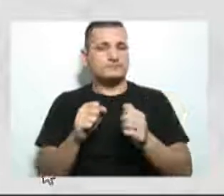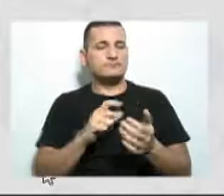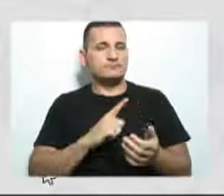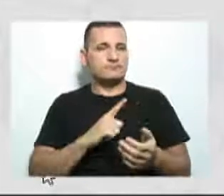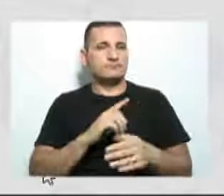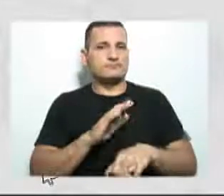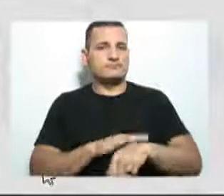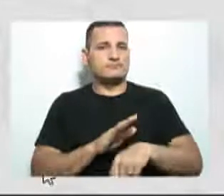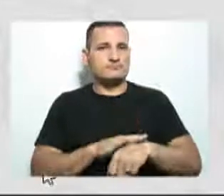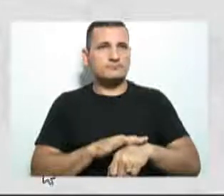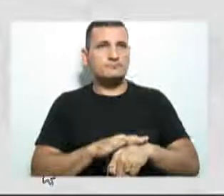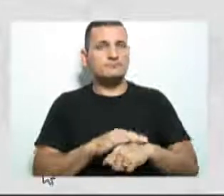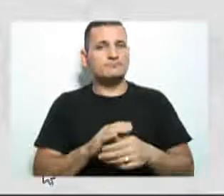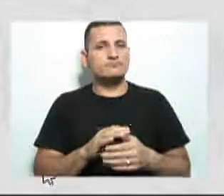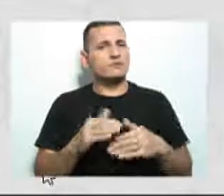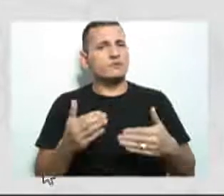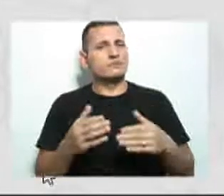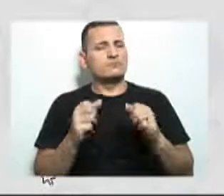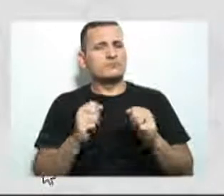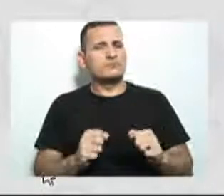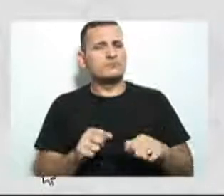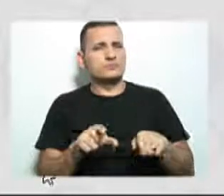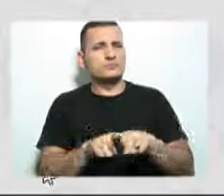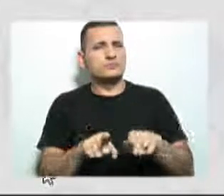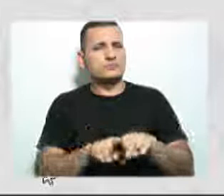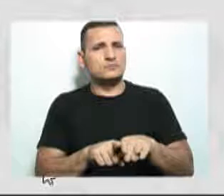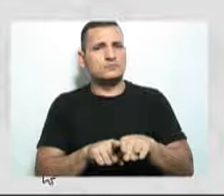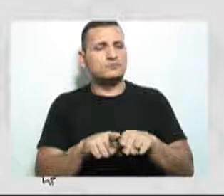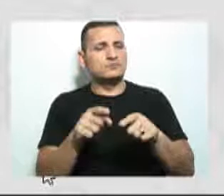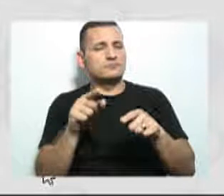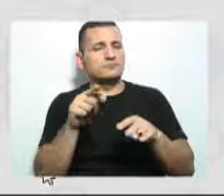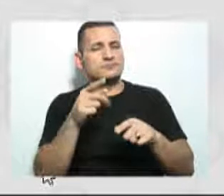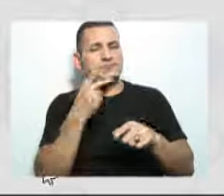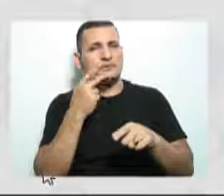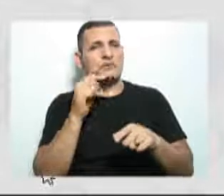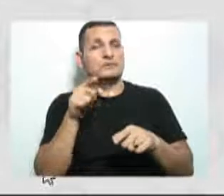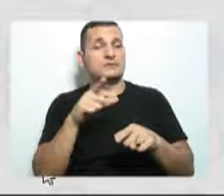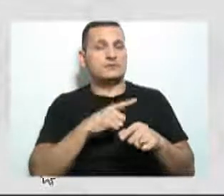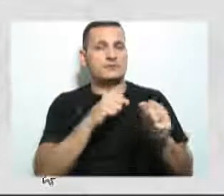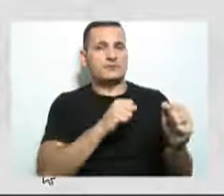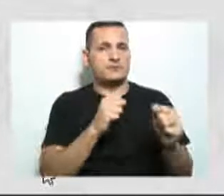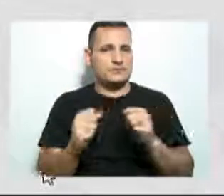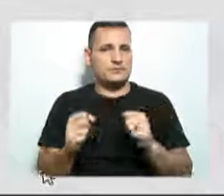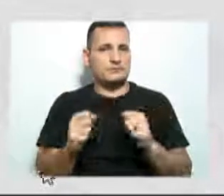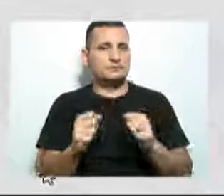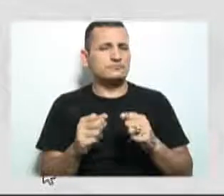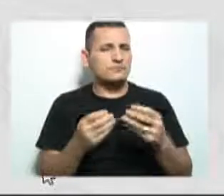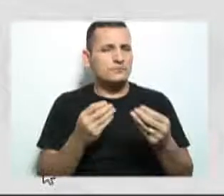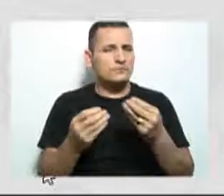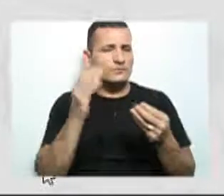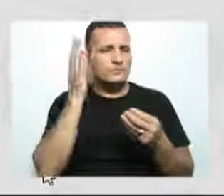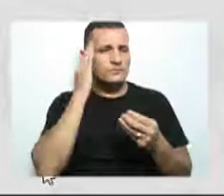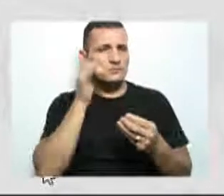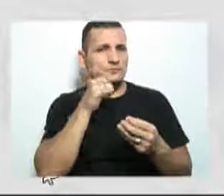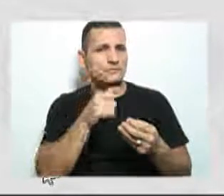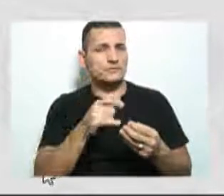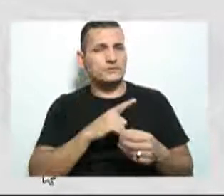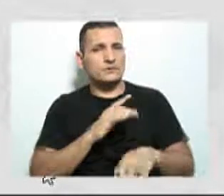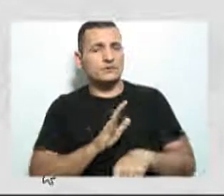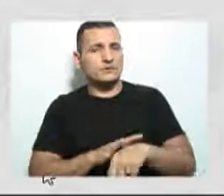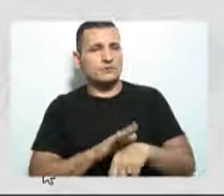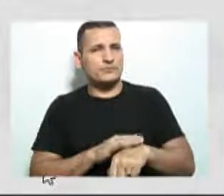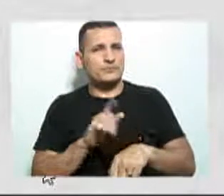tempo. Logo, pode-se dizer também que você tem o poder, não é? Uma boa maneira de saber se temos tempo